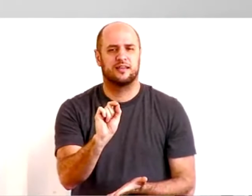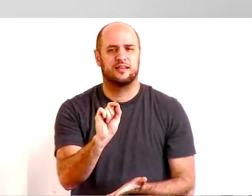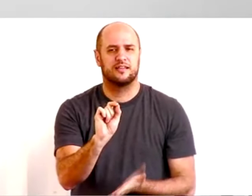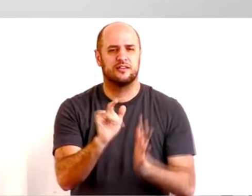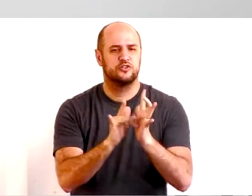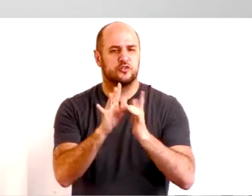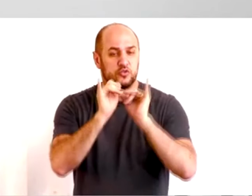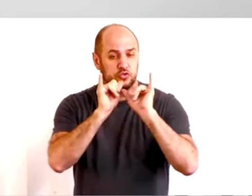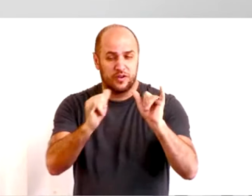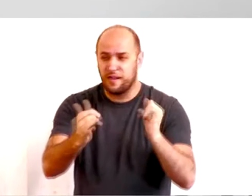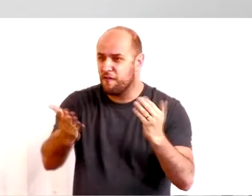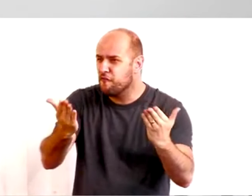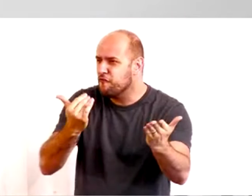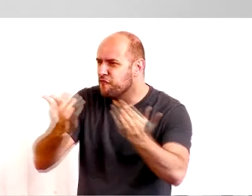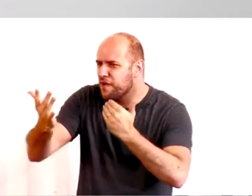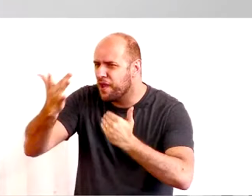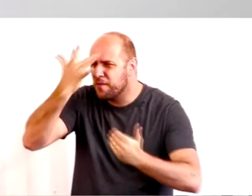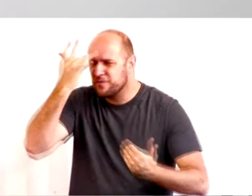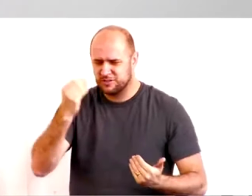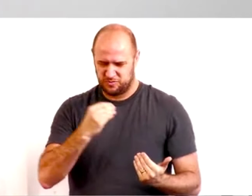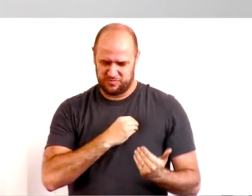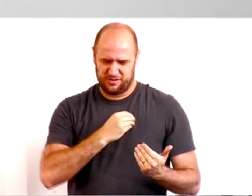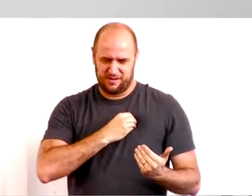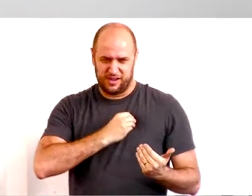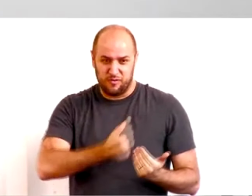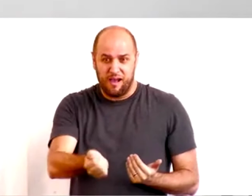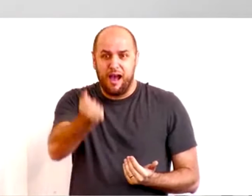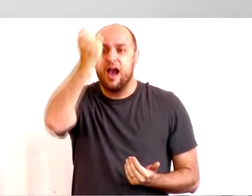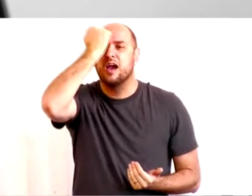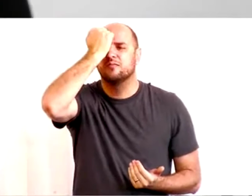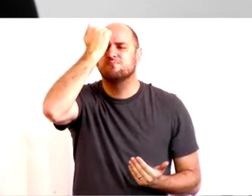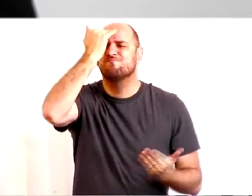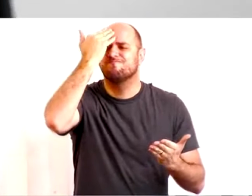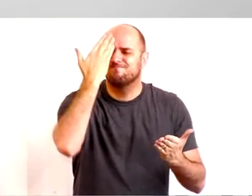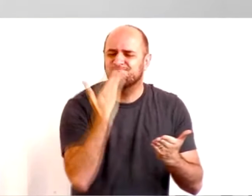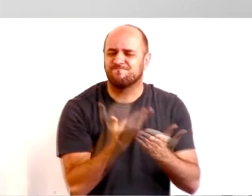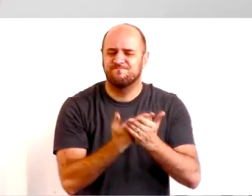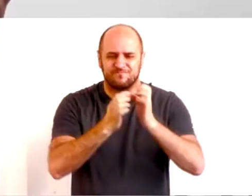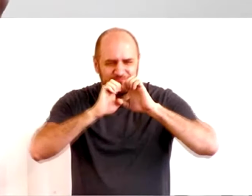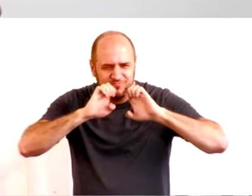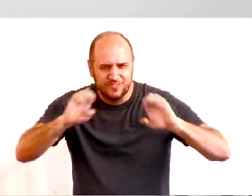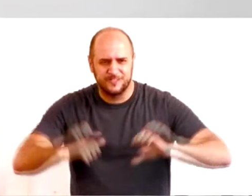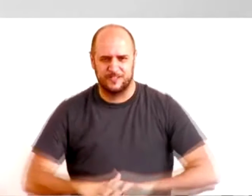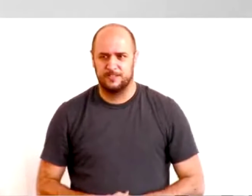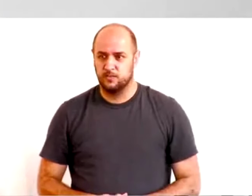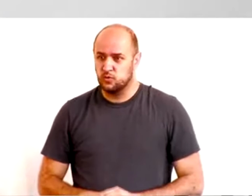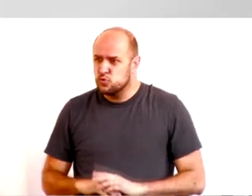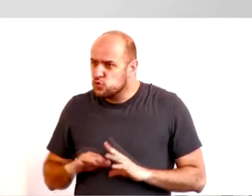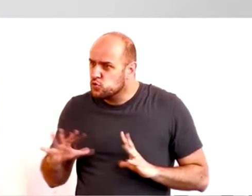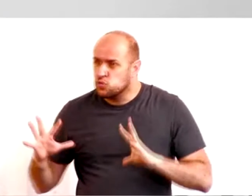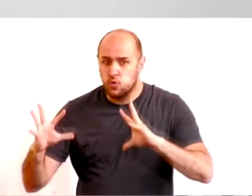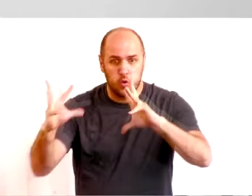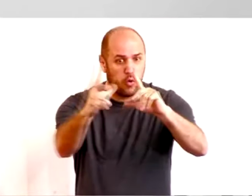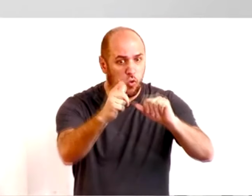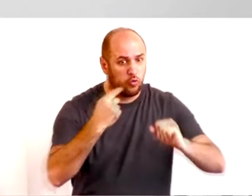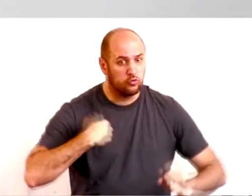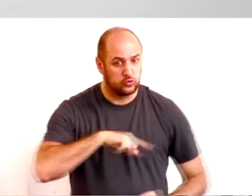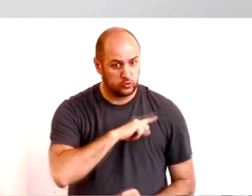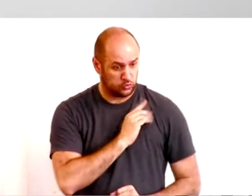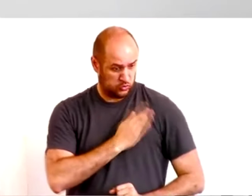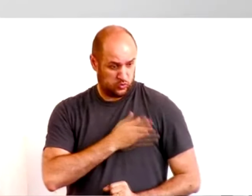pecadores, arrependei-vos e creiam no Evangelho. Todos nós temos os nossos